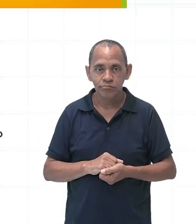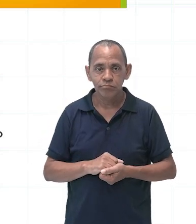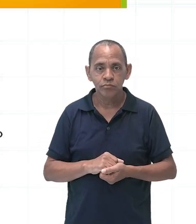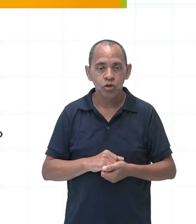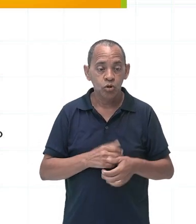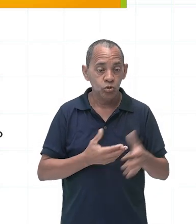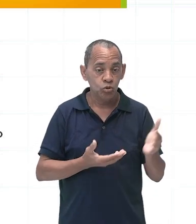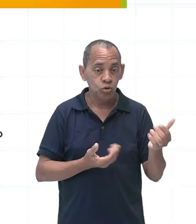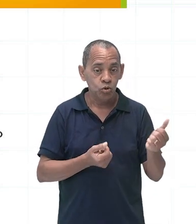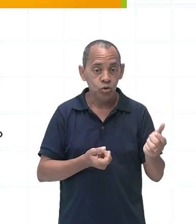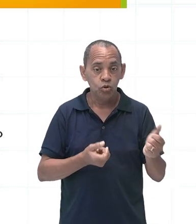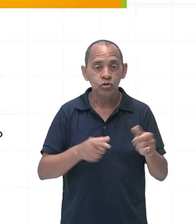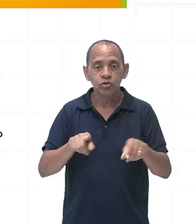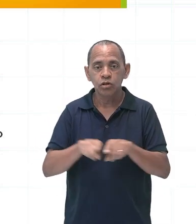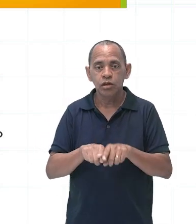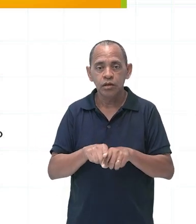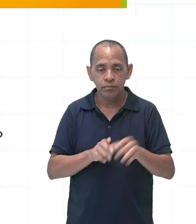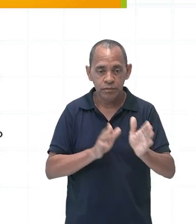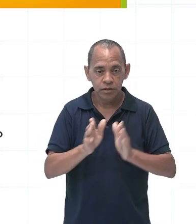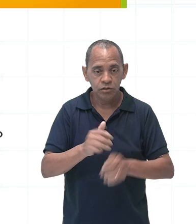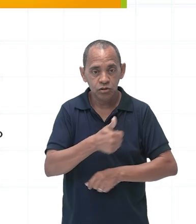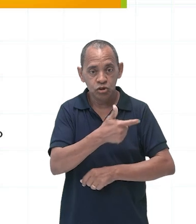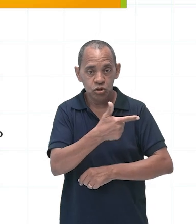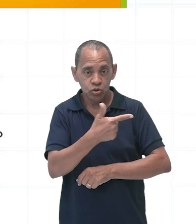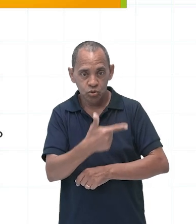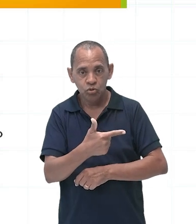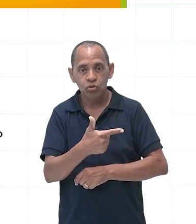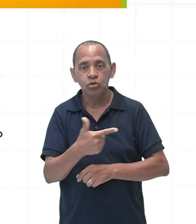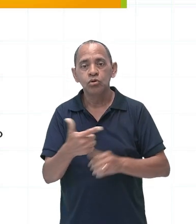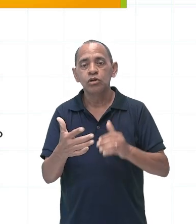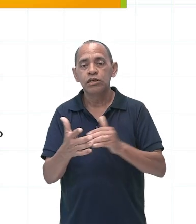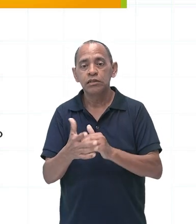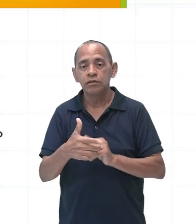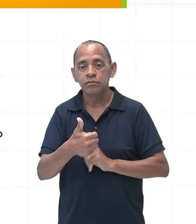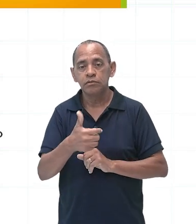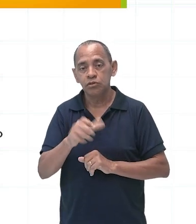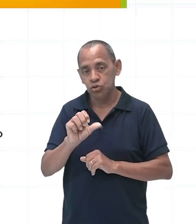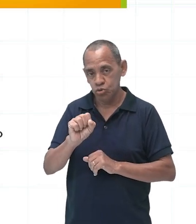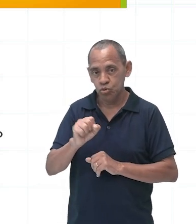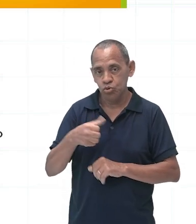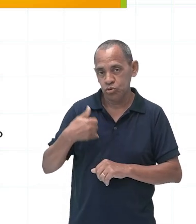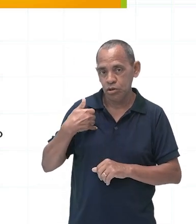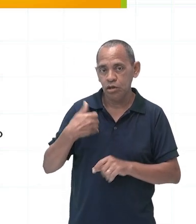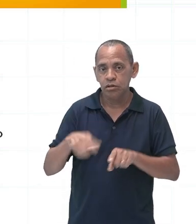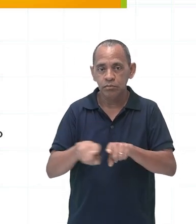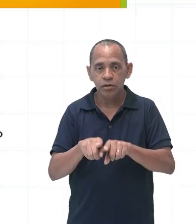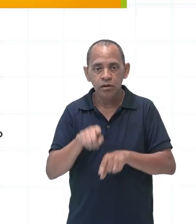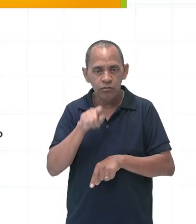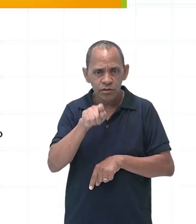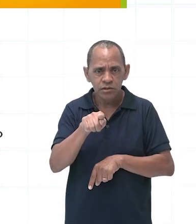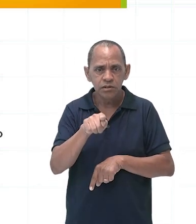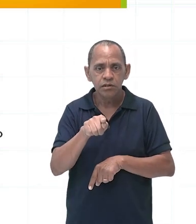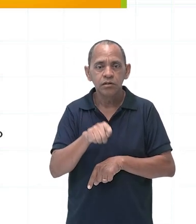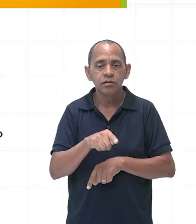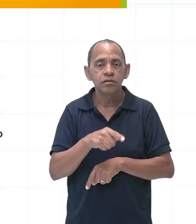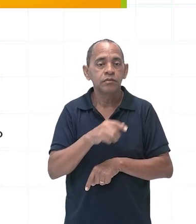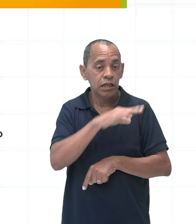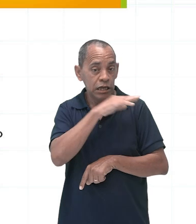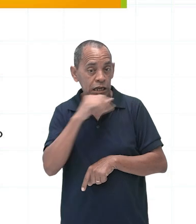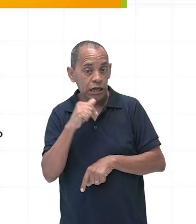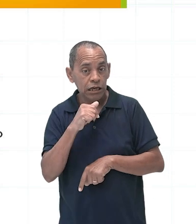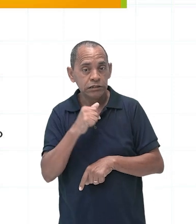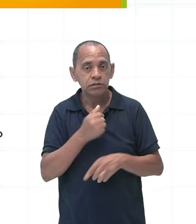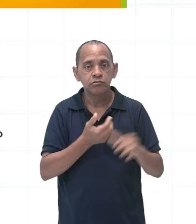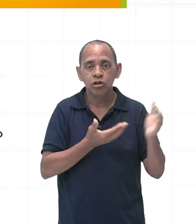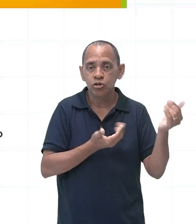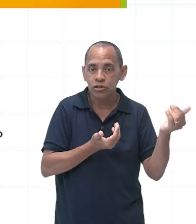a adolescente, aquela entre 12 e 18 anos de idade. Você aí, está na fase da criança